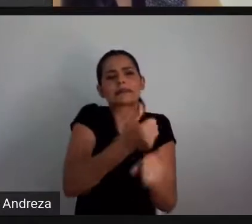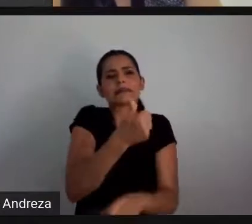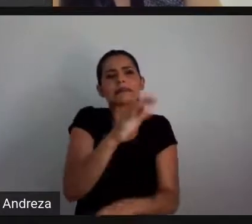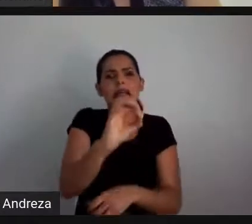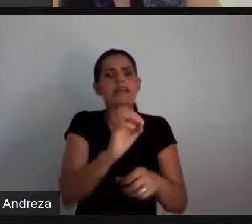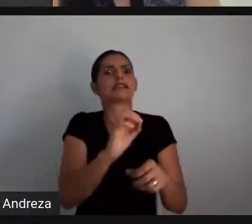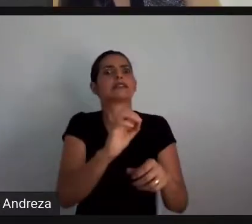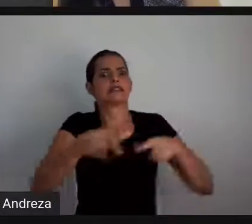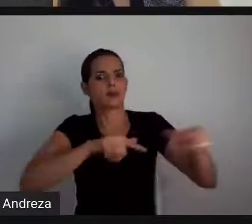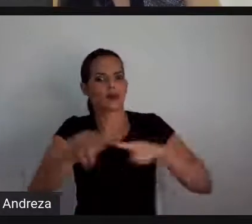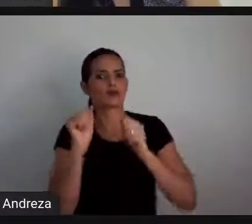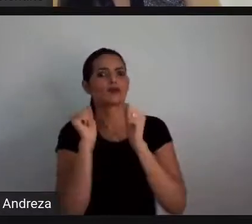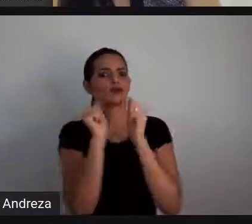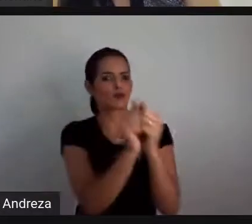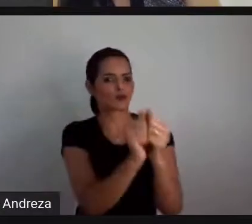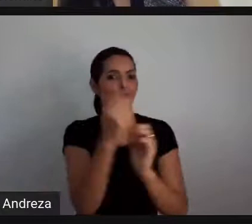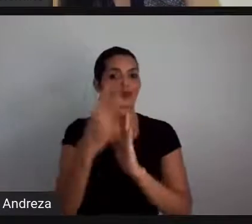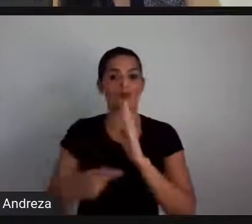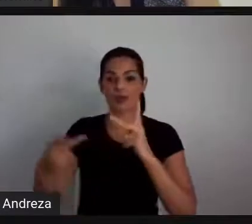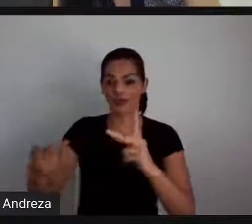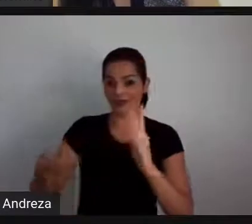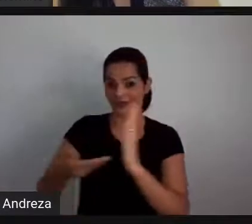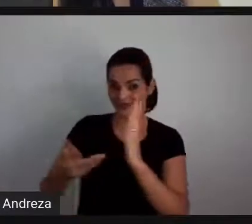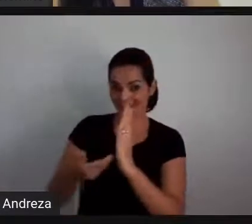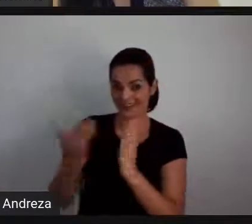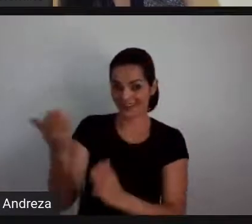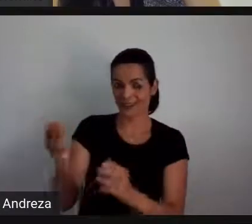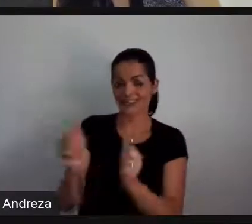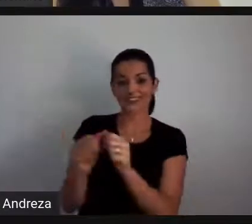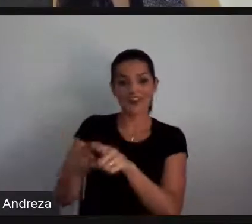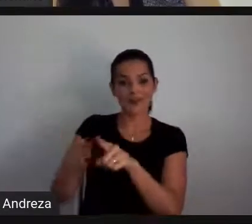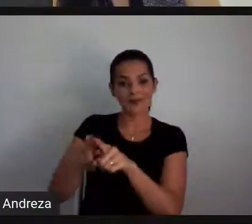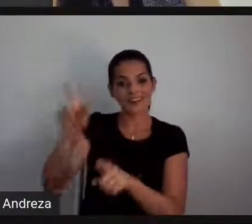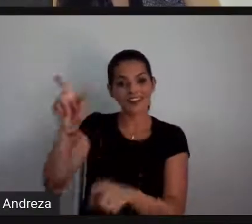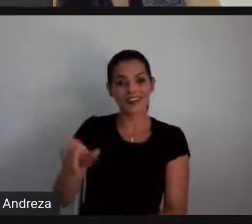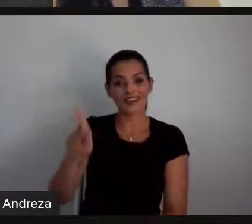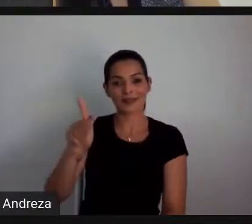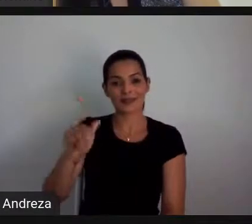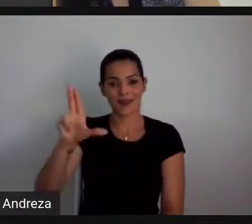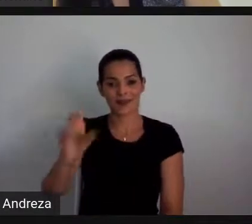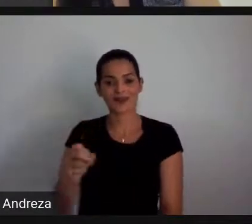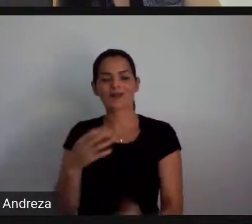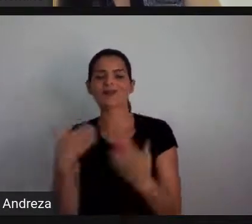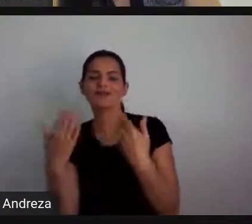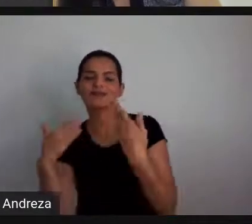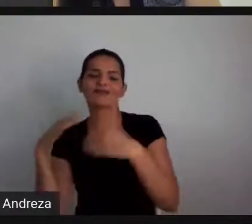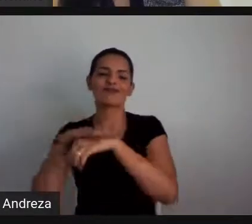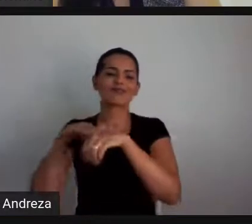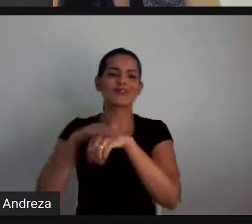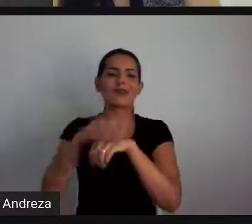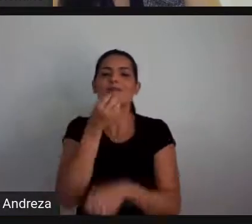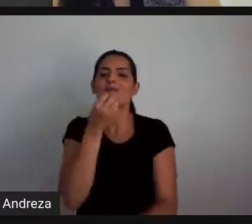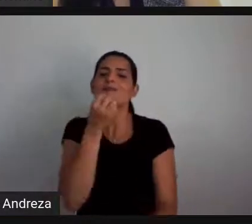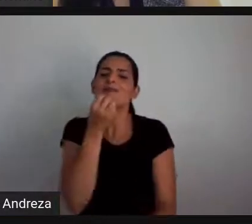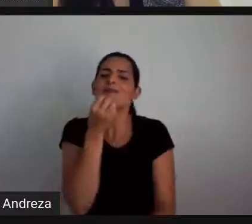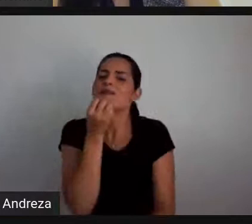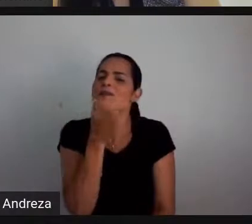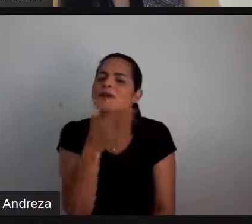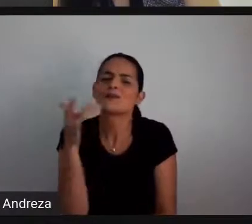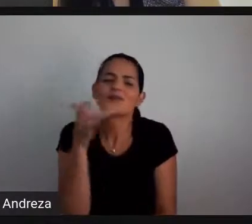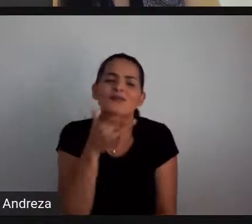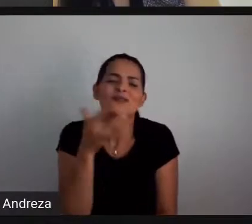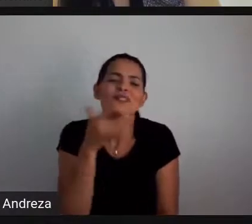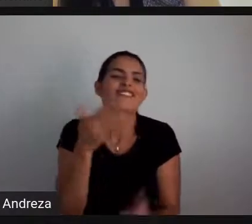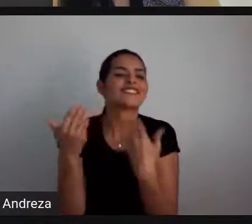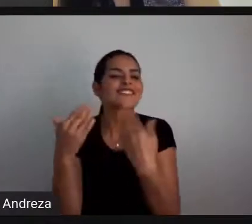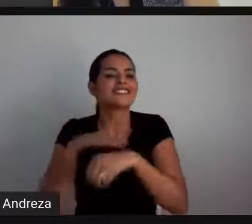educação financeira da Câmara, o Paulo, né, Paulo, agora a gente vai ter esse bate-papo gostoso, que eu acho que é uma boa, essa casadinha,